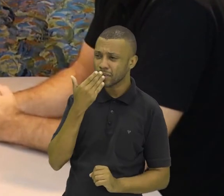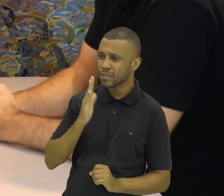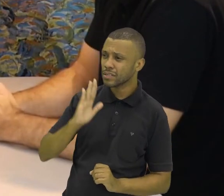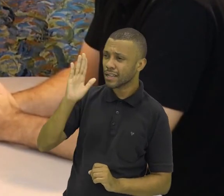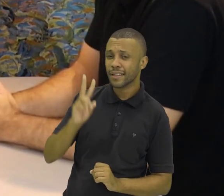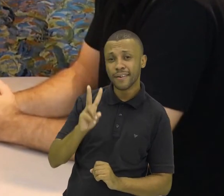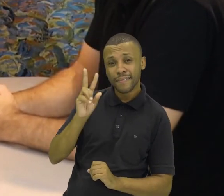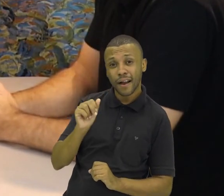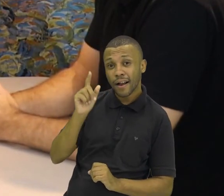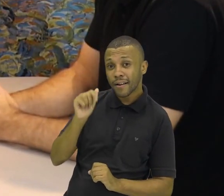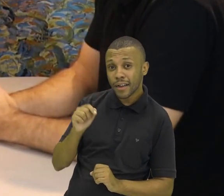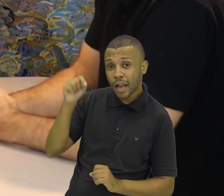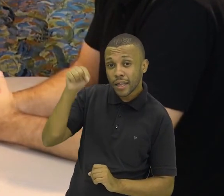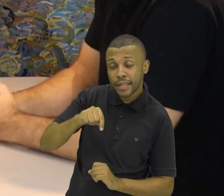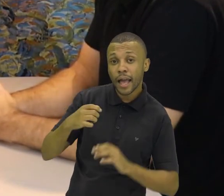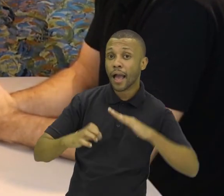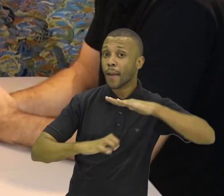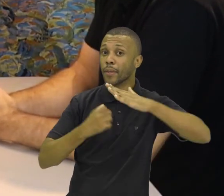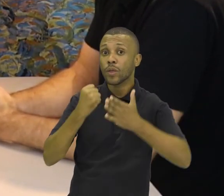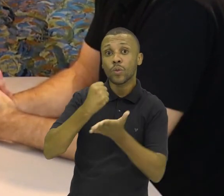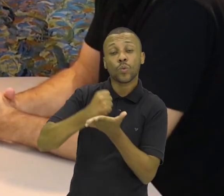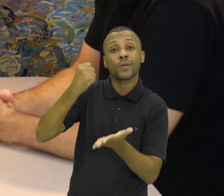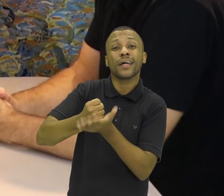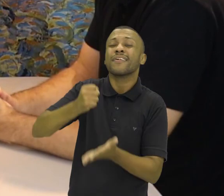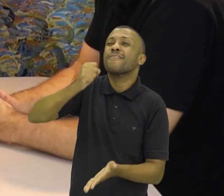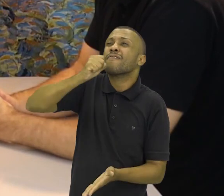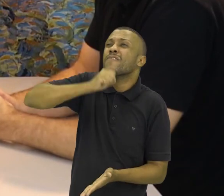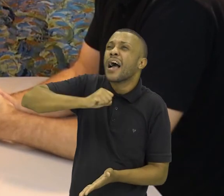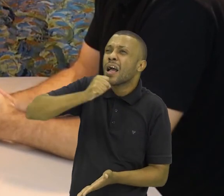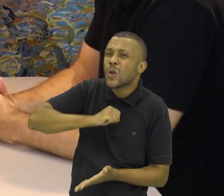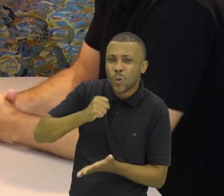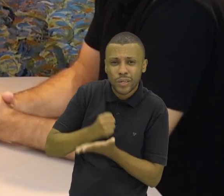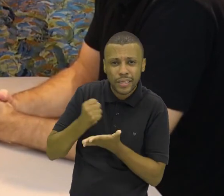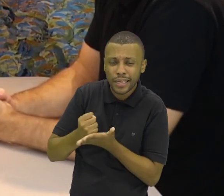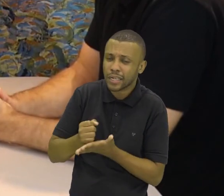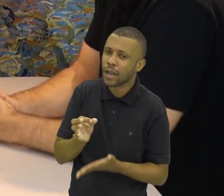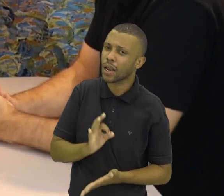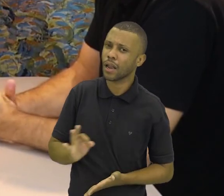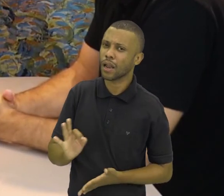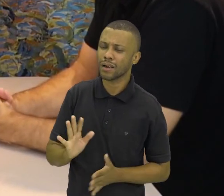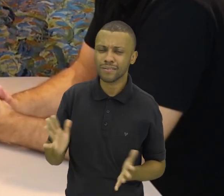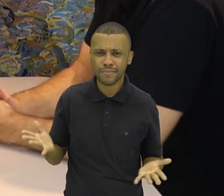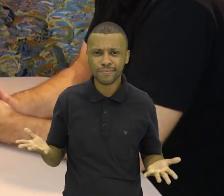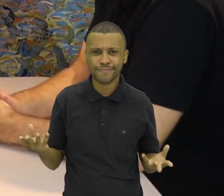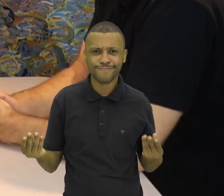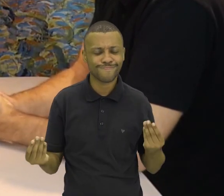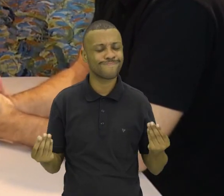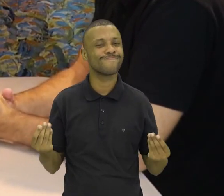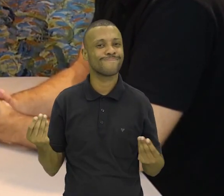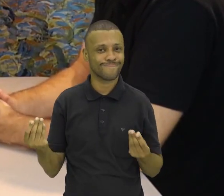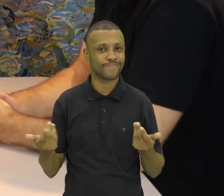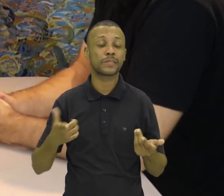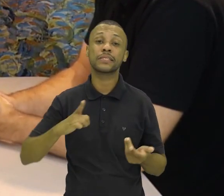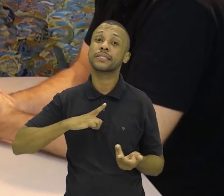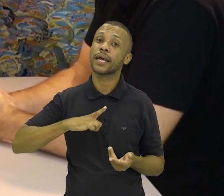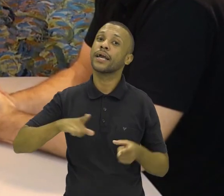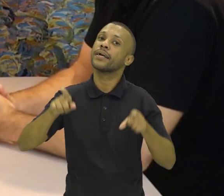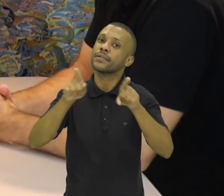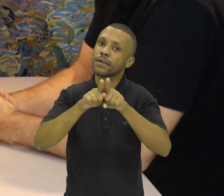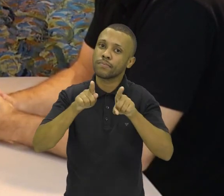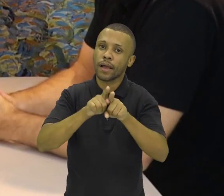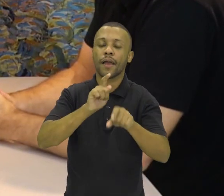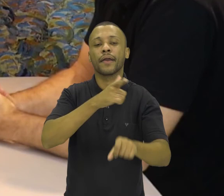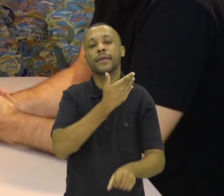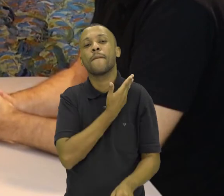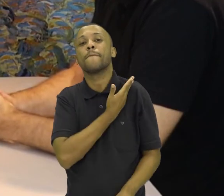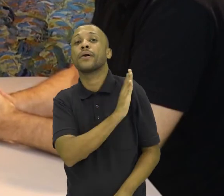falou: mas você está se candidatando a essa vaga, você sabe que essa empresa não contrata velhos. Existe